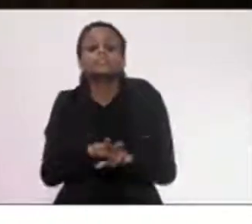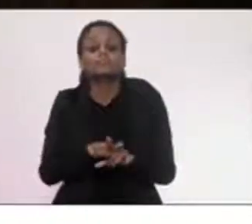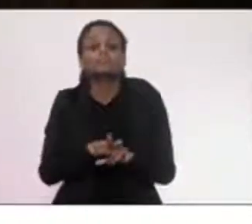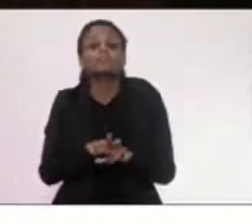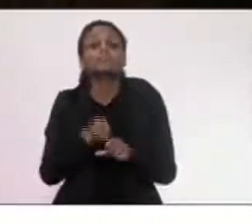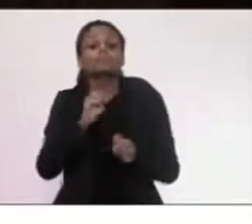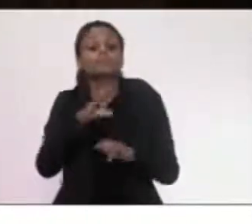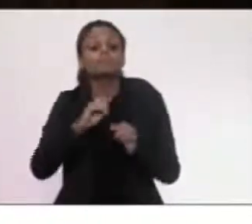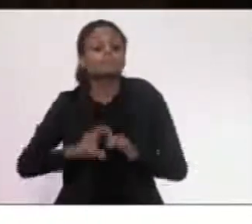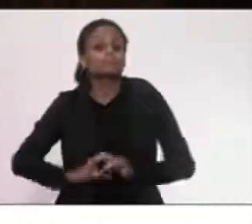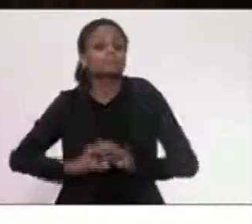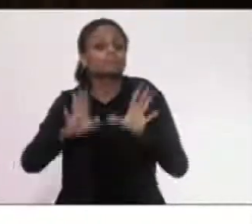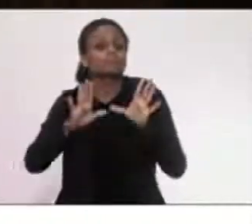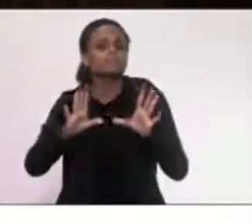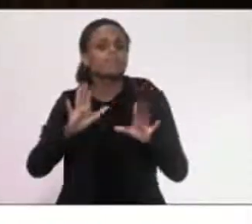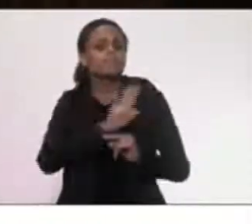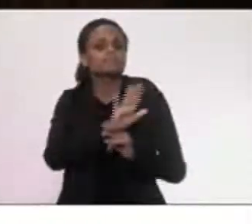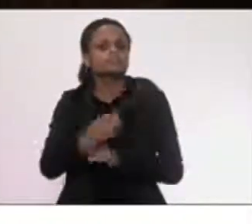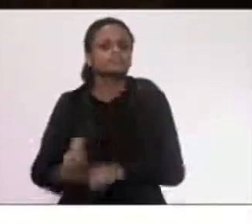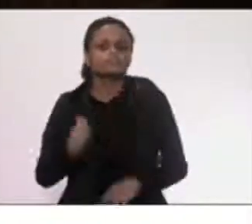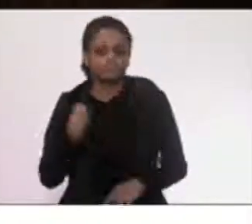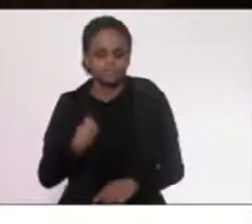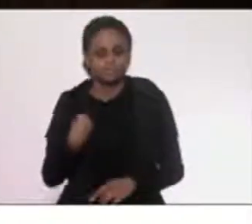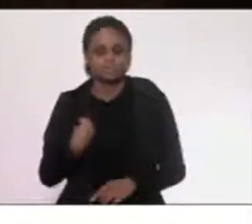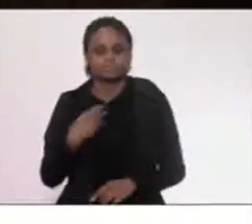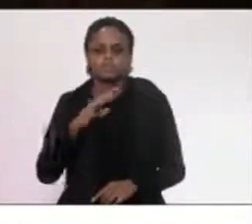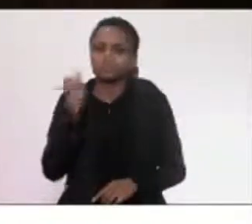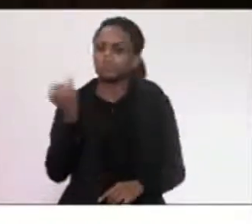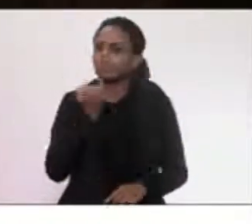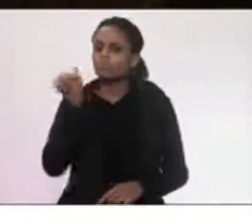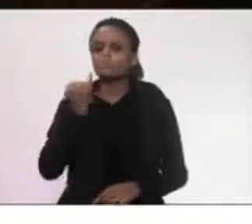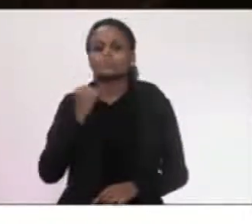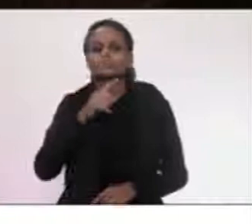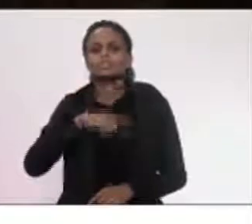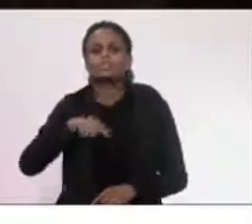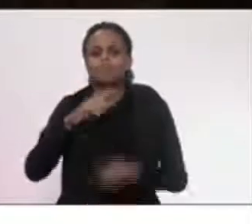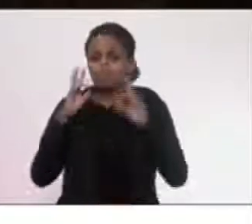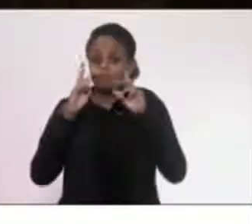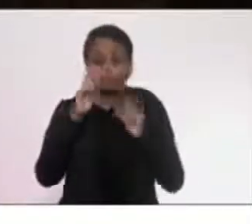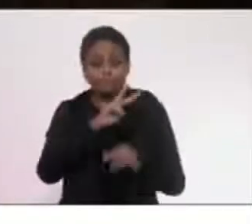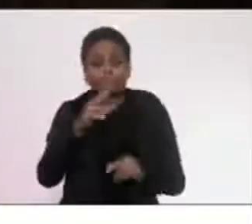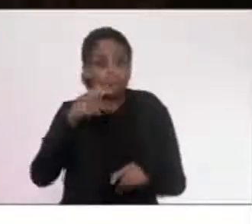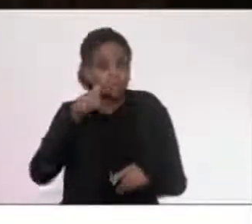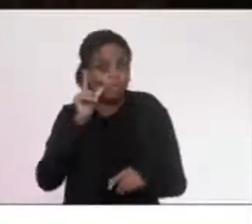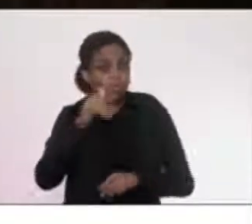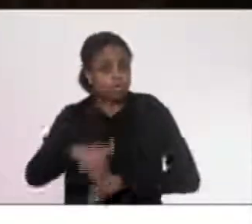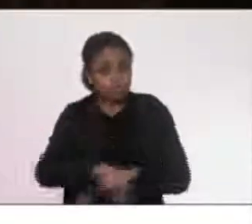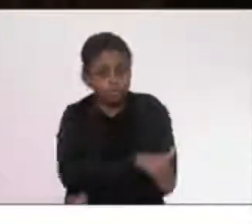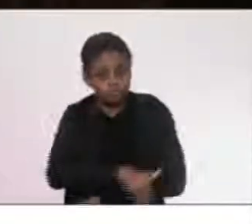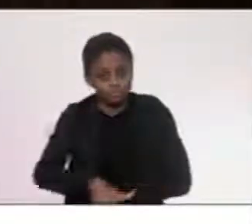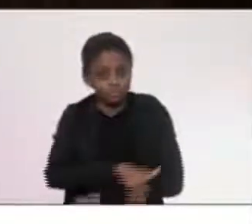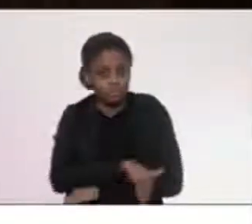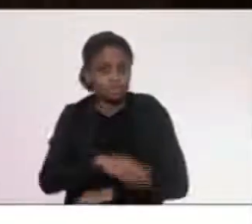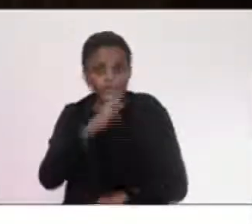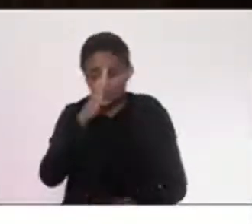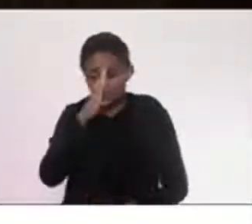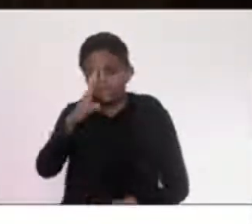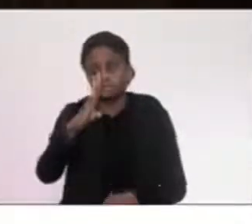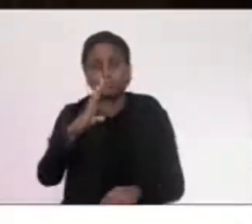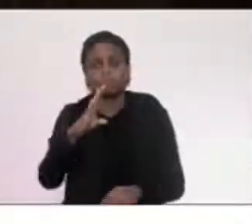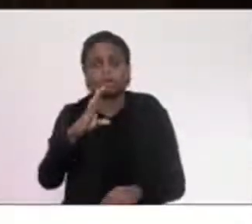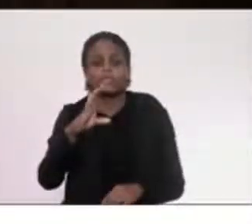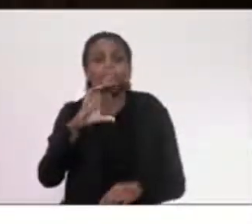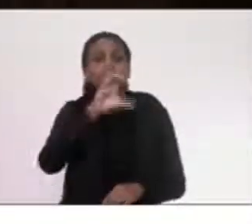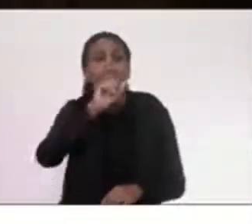emancipe para a vida, né? Então foi muito importante o que a gente assistiu ontem nas ruas das principais